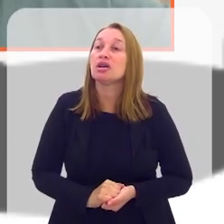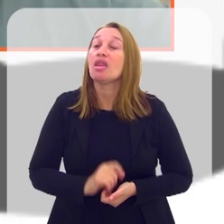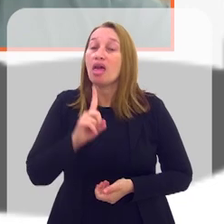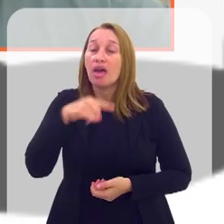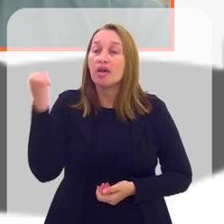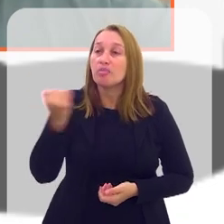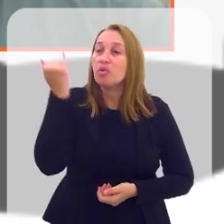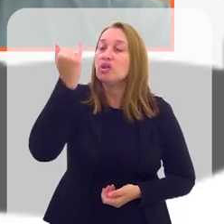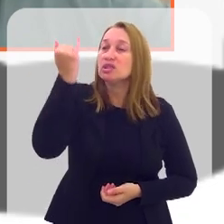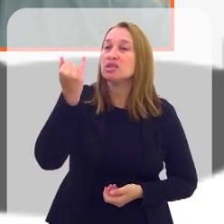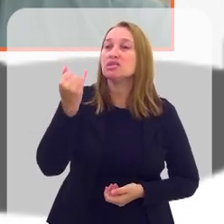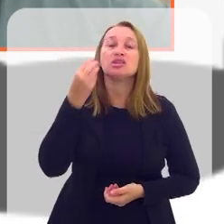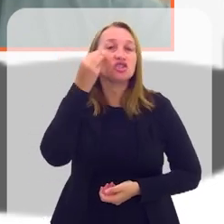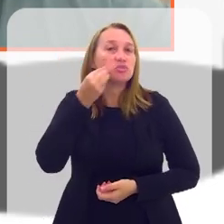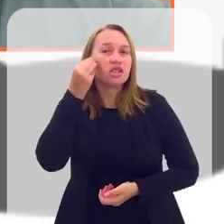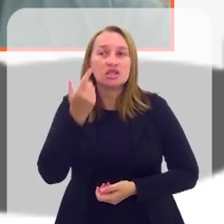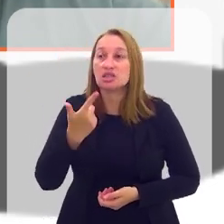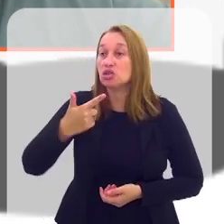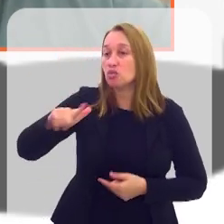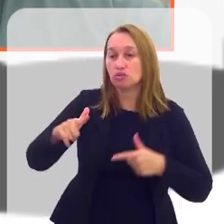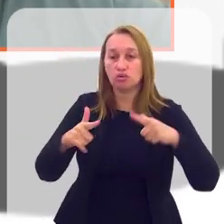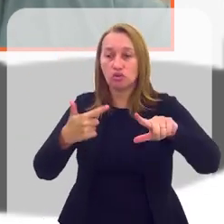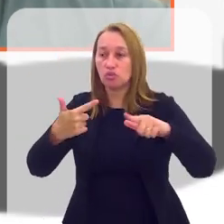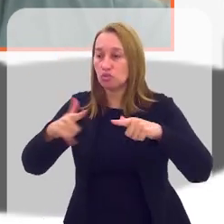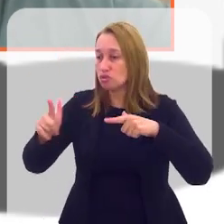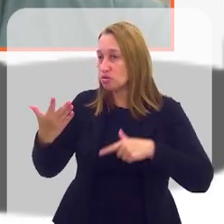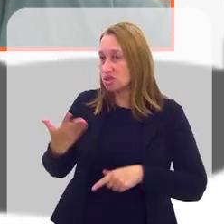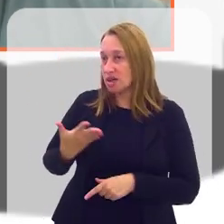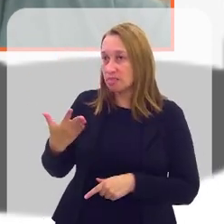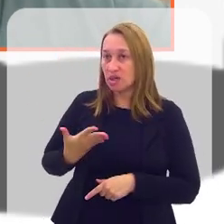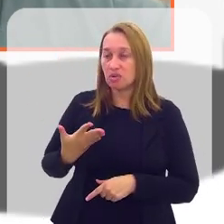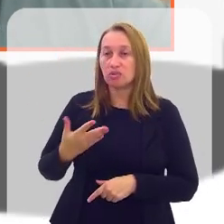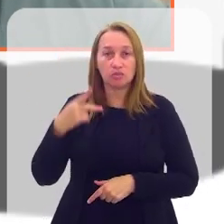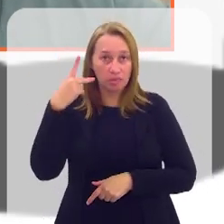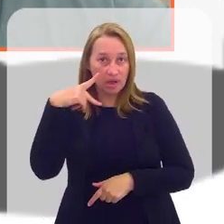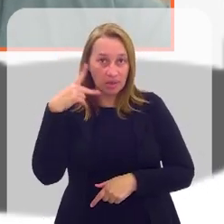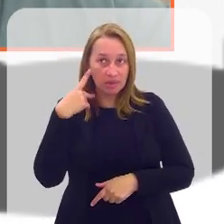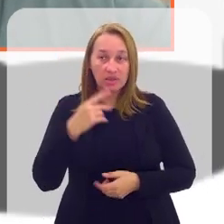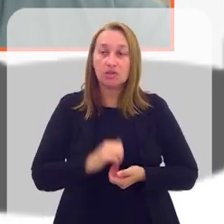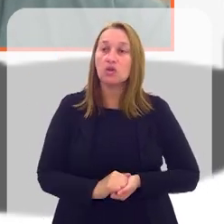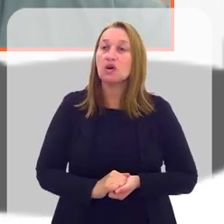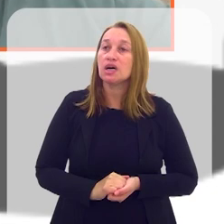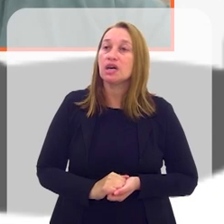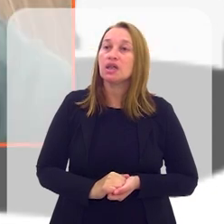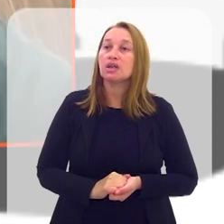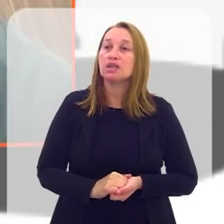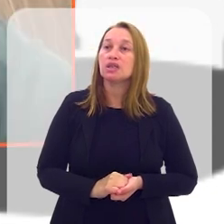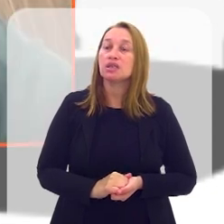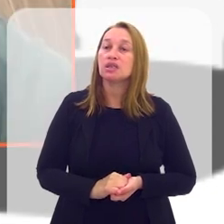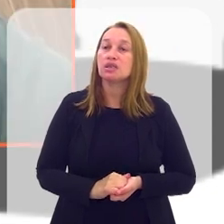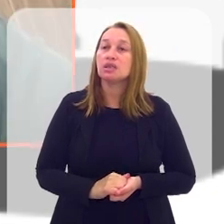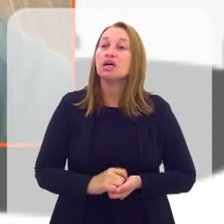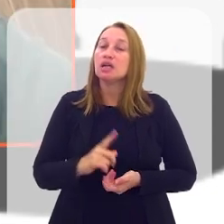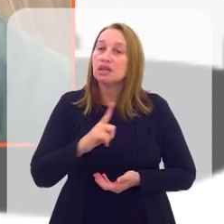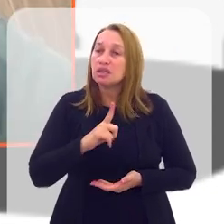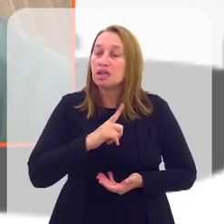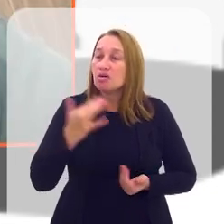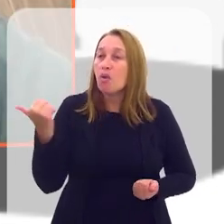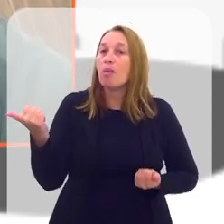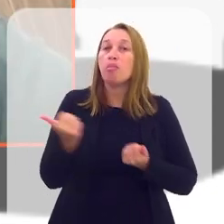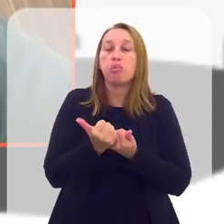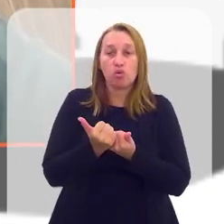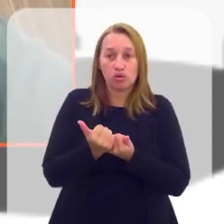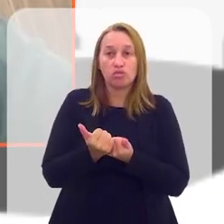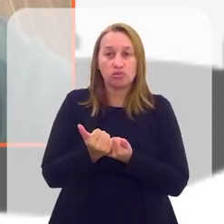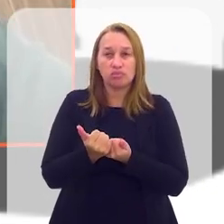É sempre importante ter a experiência de outros colegas no parlamento e contar com